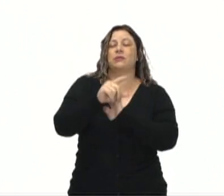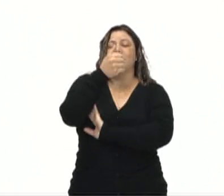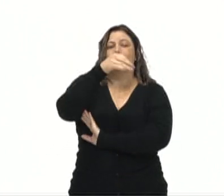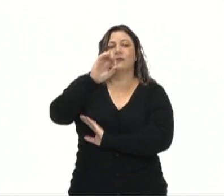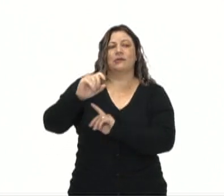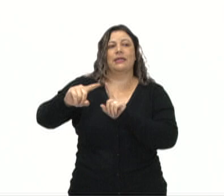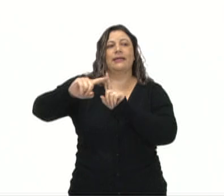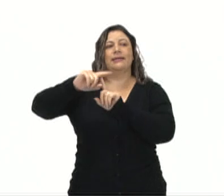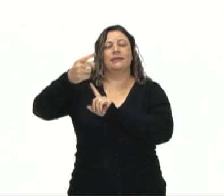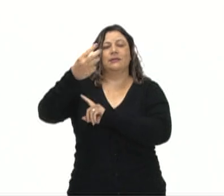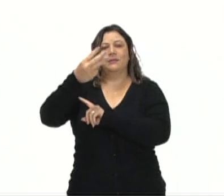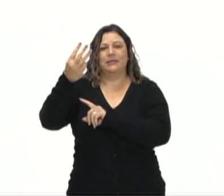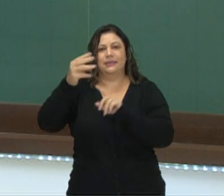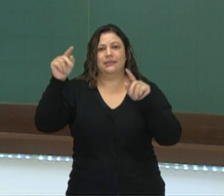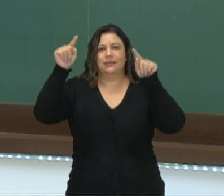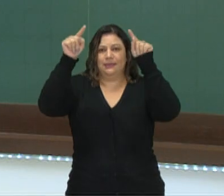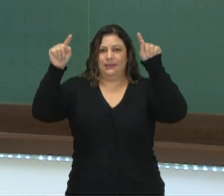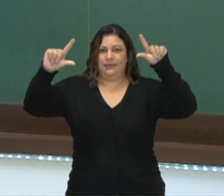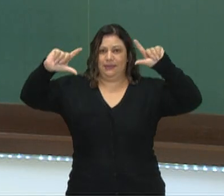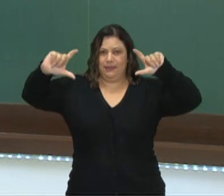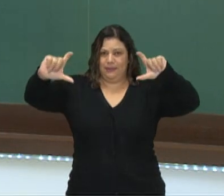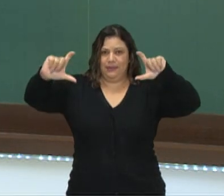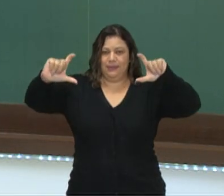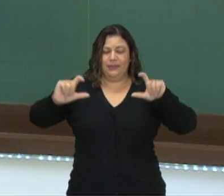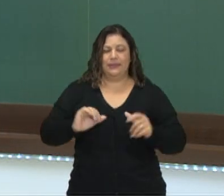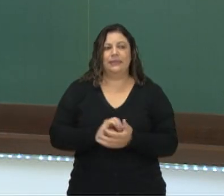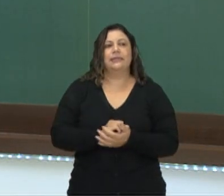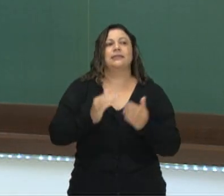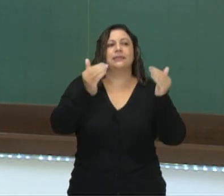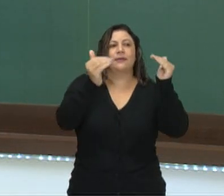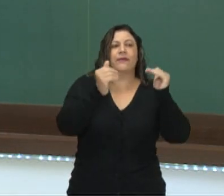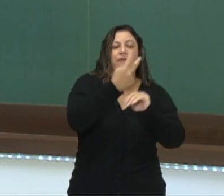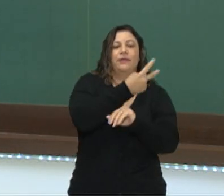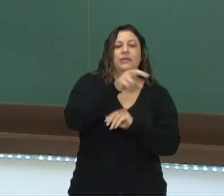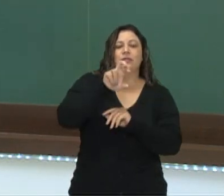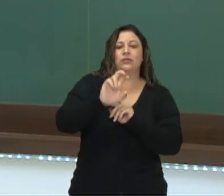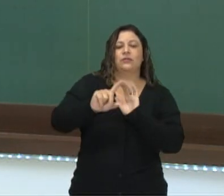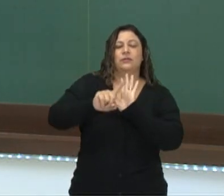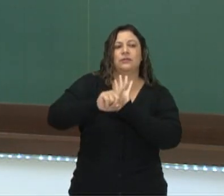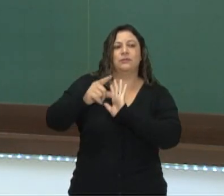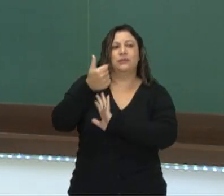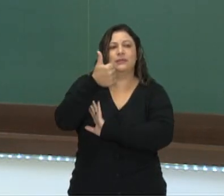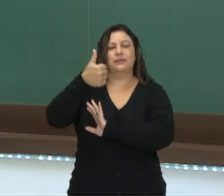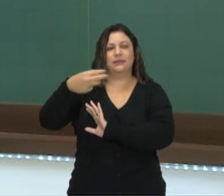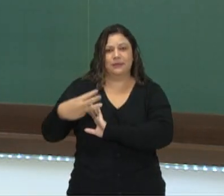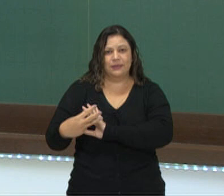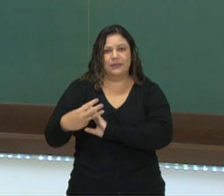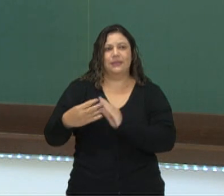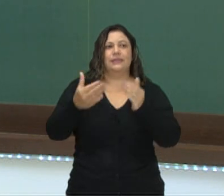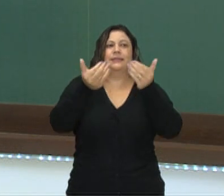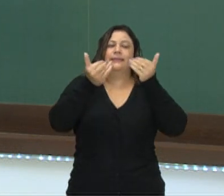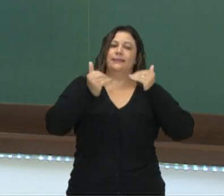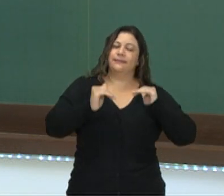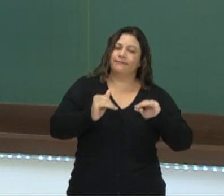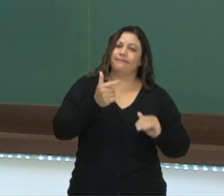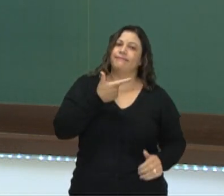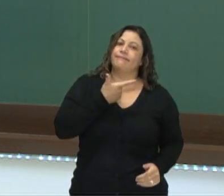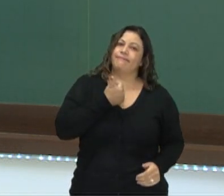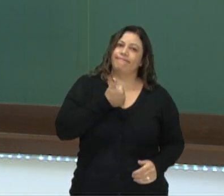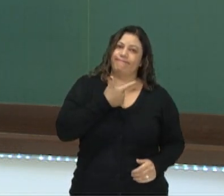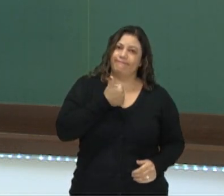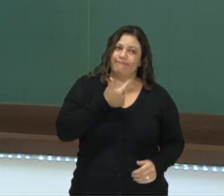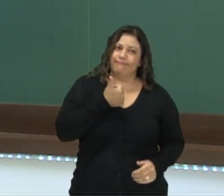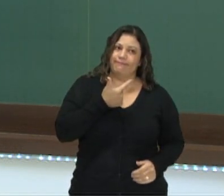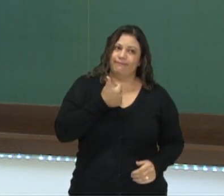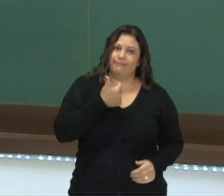Agora resolve o que está dentro dos colchetes. Então 25 menos 10 mais 3, 13. 25 menos 13